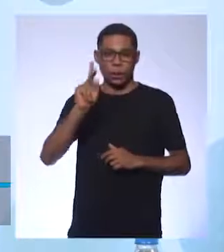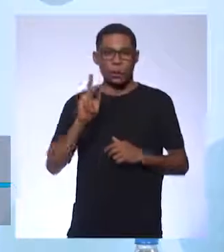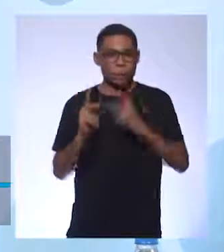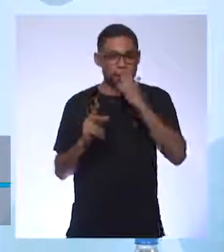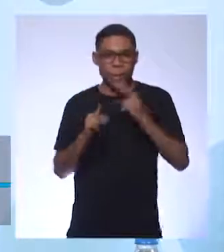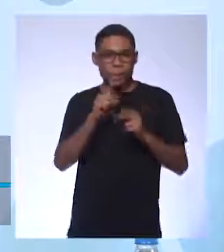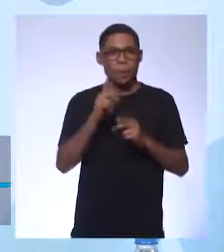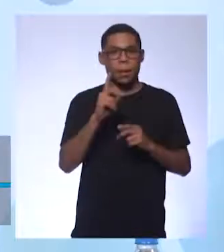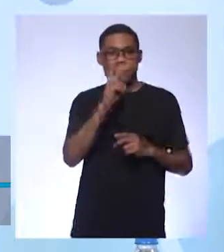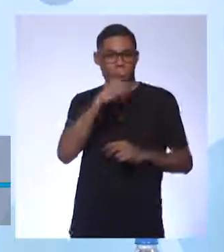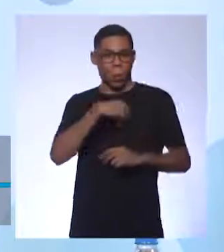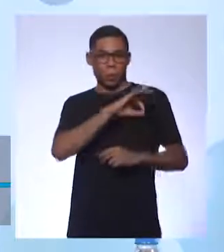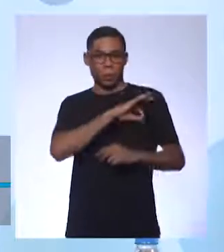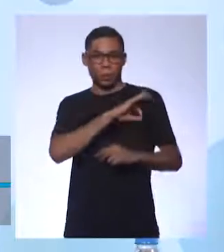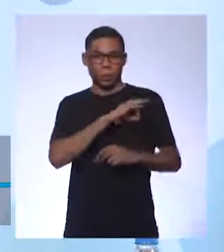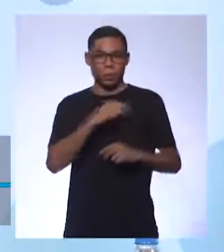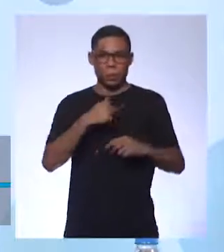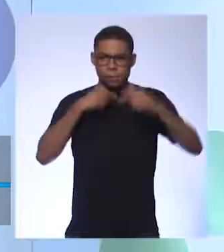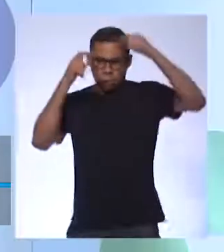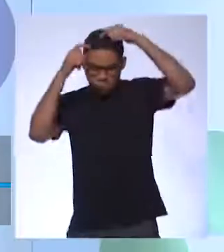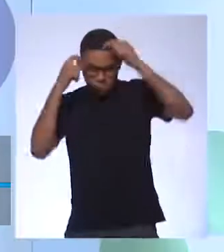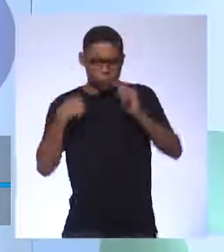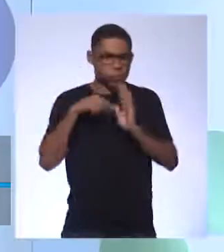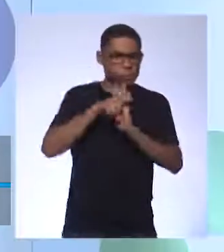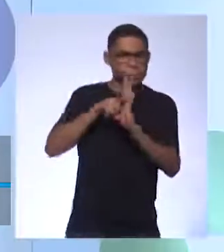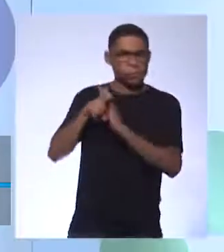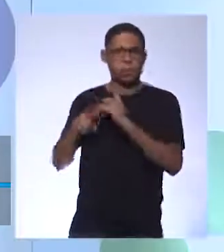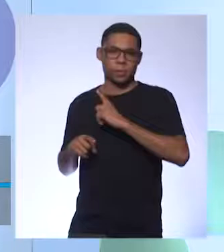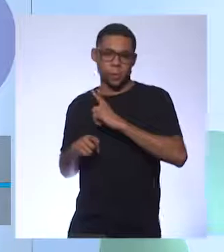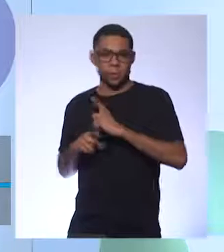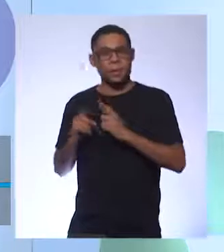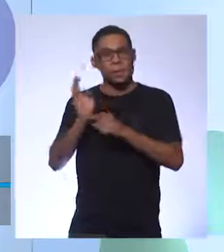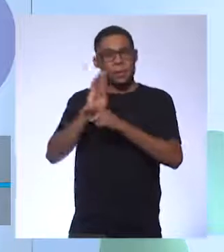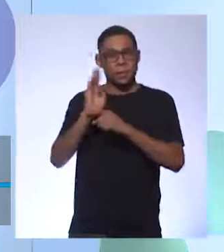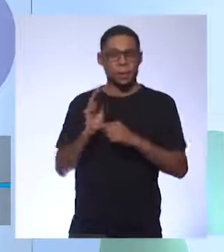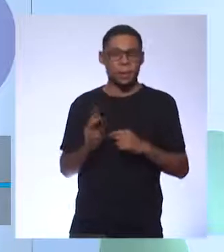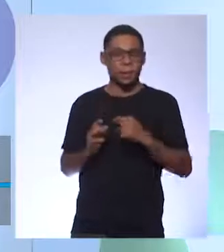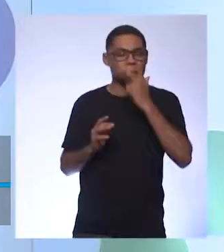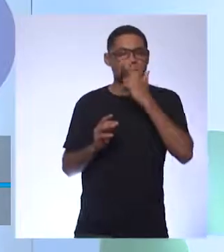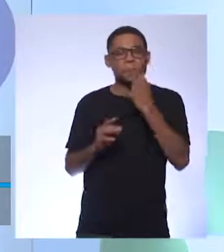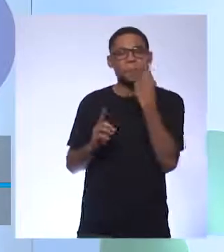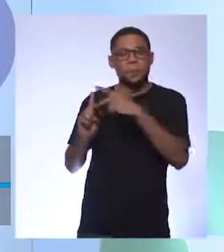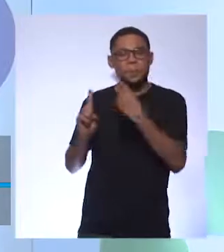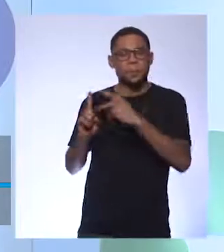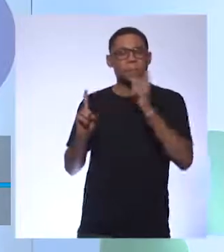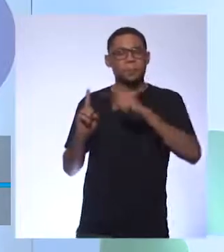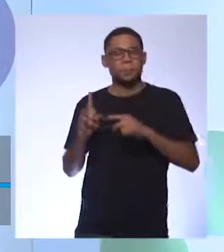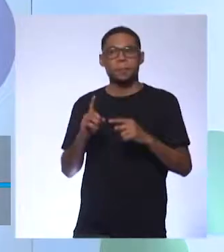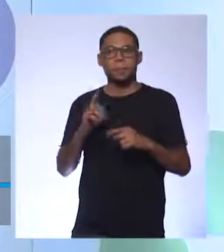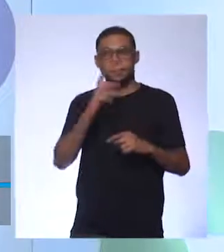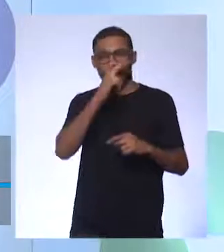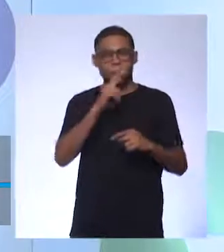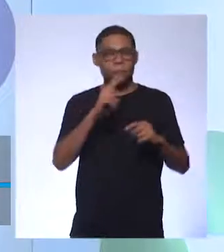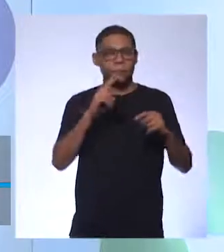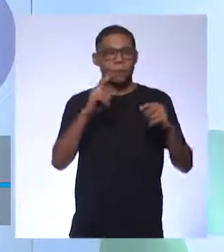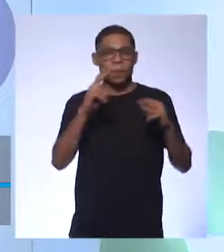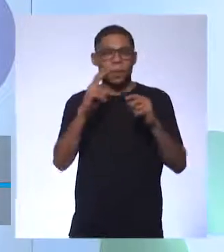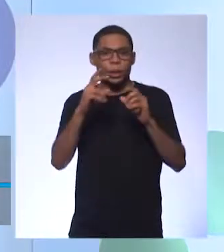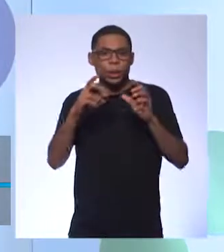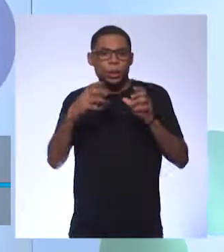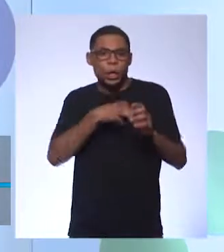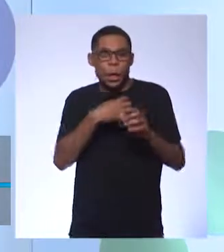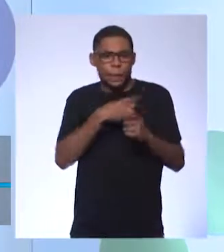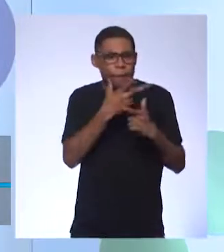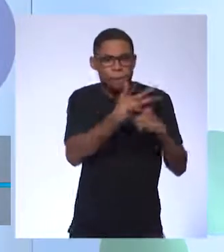suspense policial. Mas o Hitchcock, a câmera, né? Tem uma coisa no Hitchcock que é o corte, o correr da câmera, né? A forma como